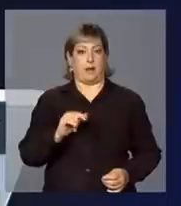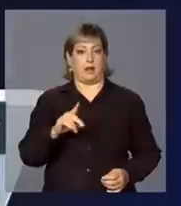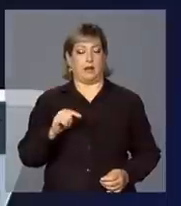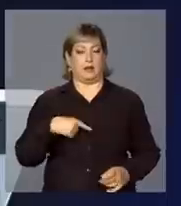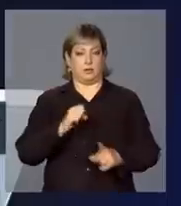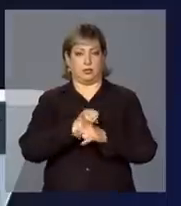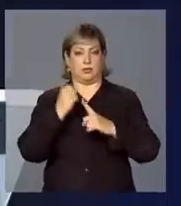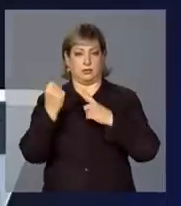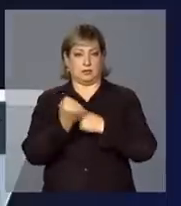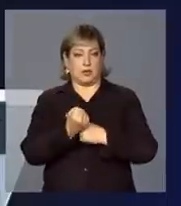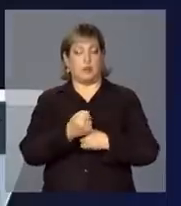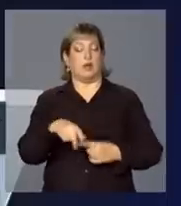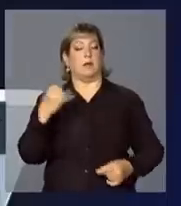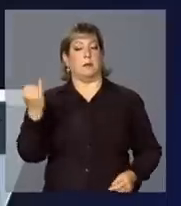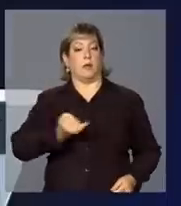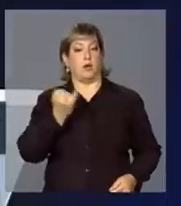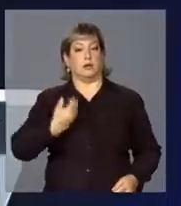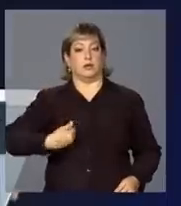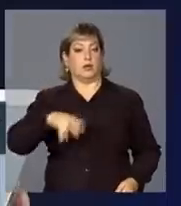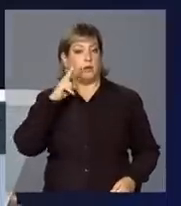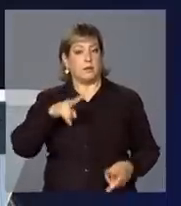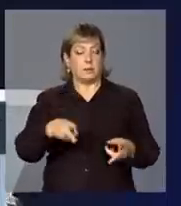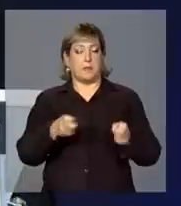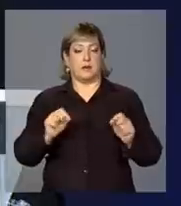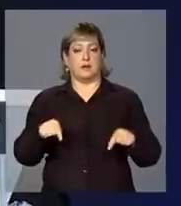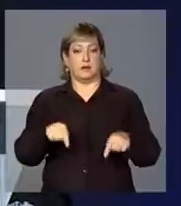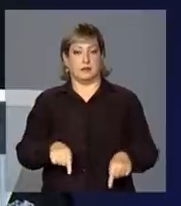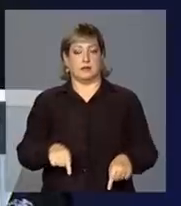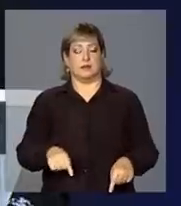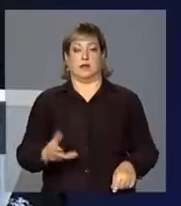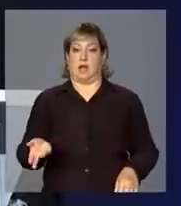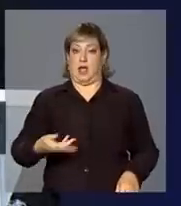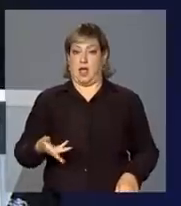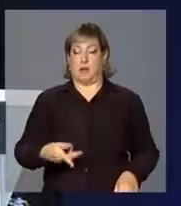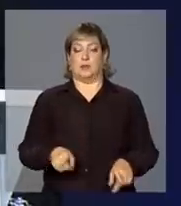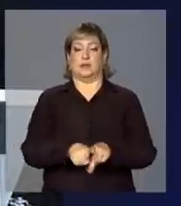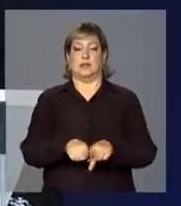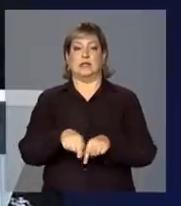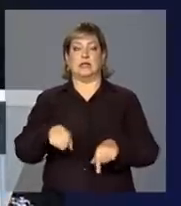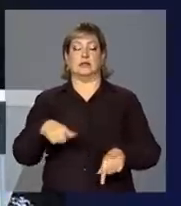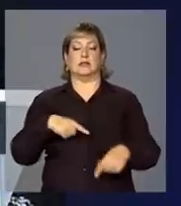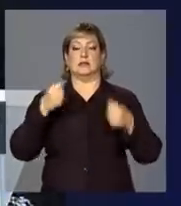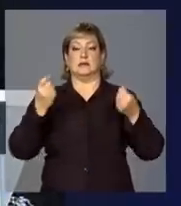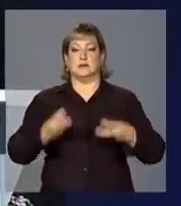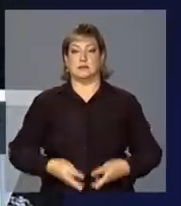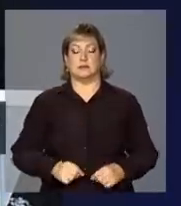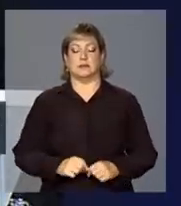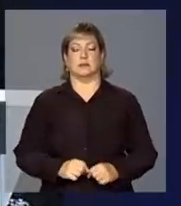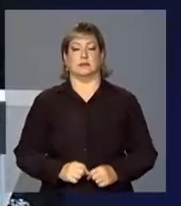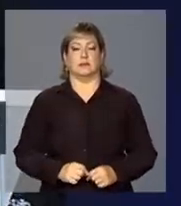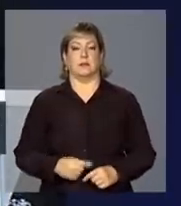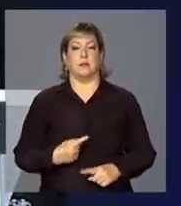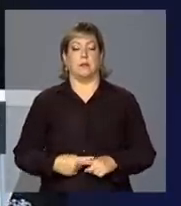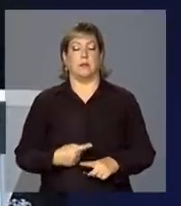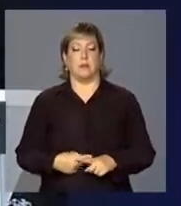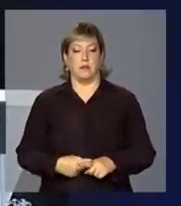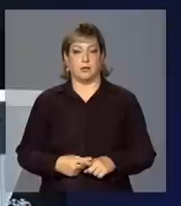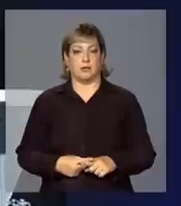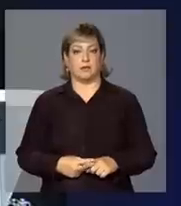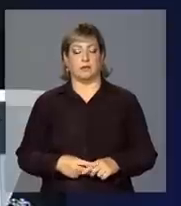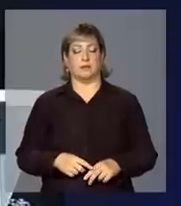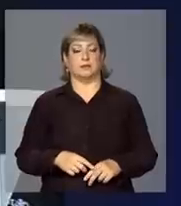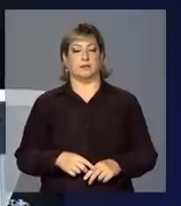que nós percebamos que também, de forma acelerada, isso se explica por conta